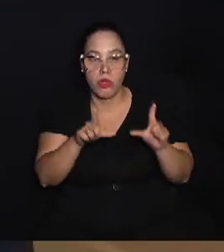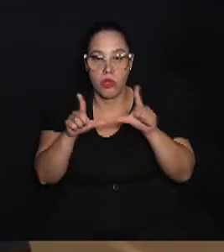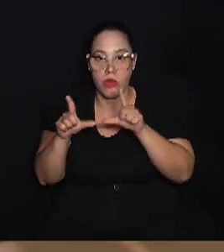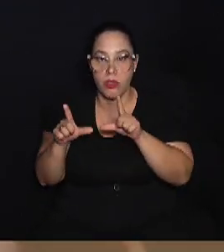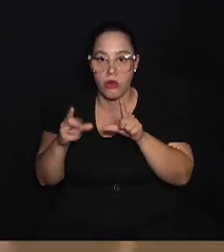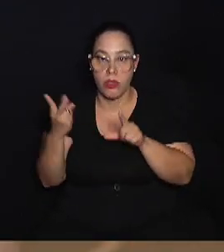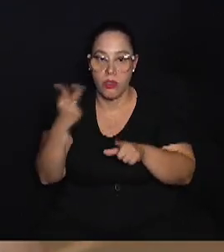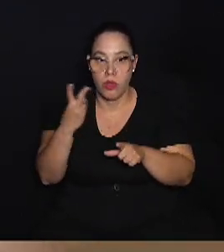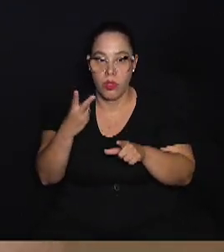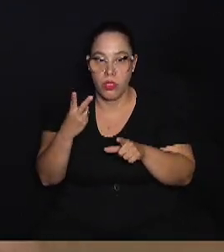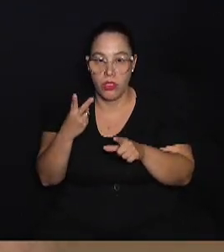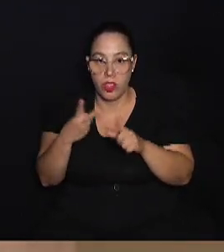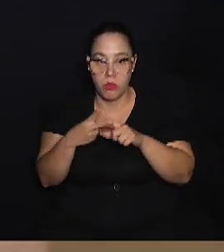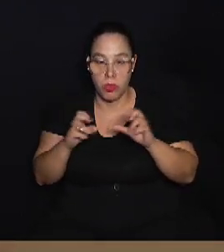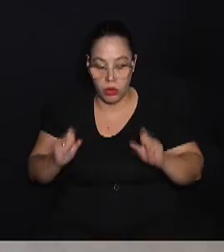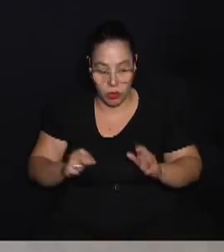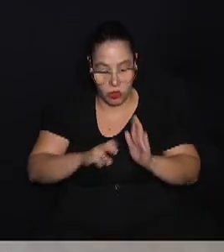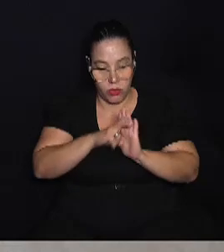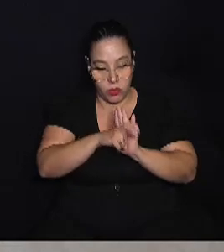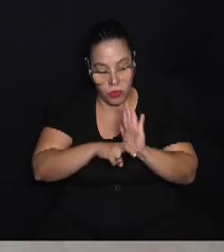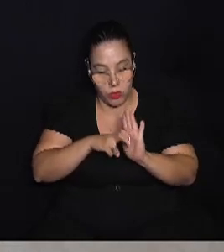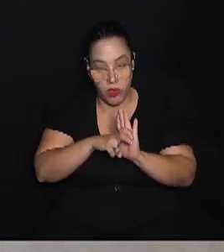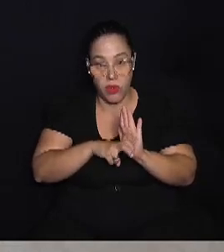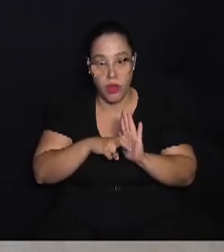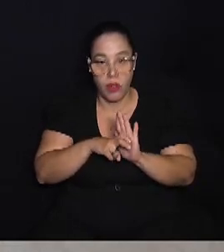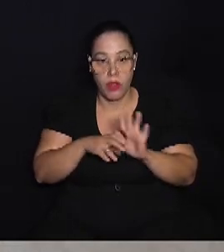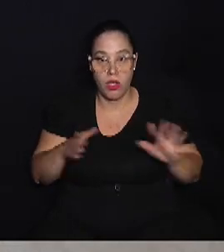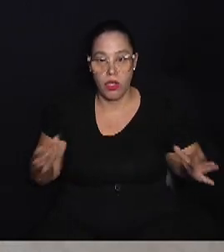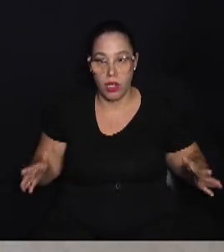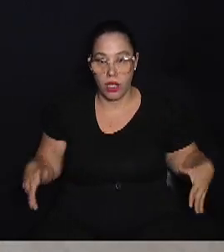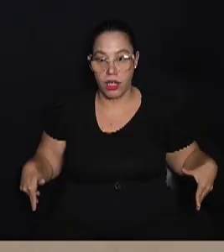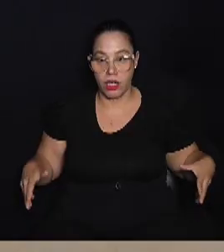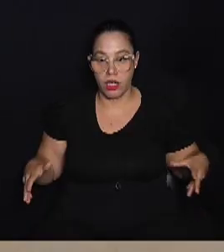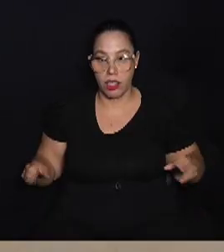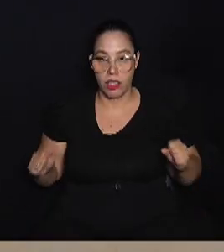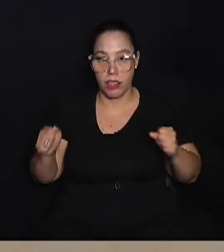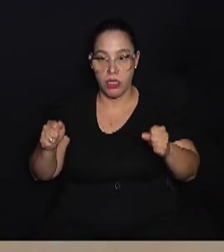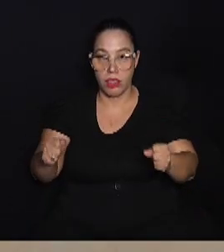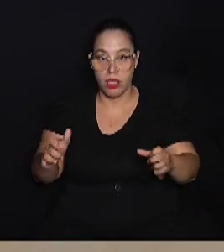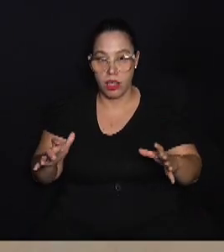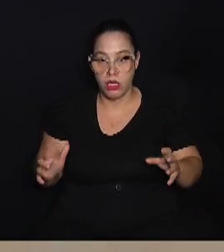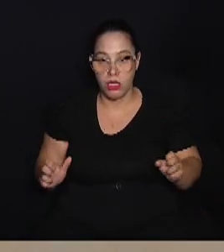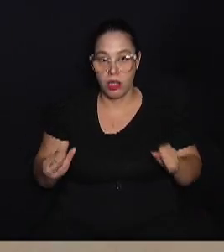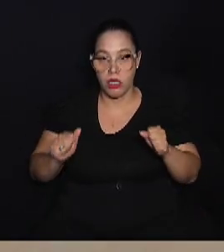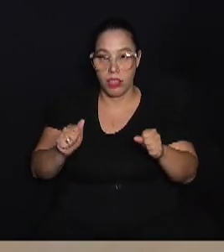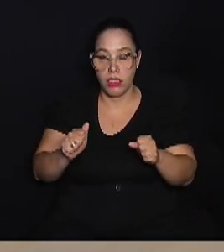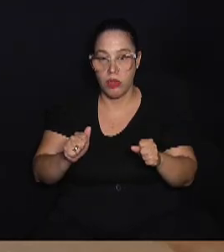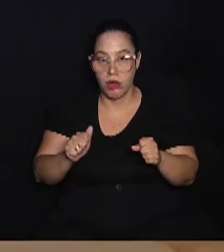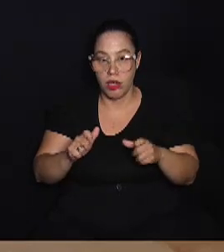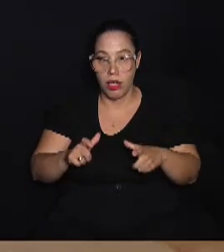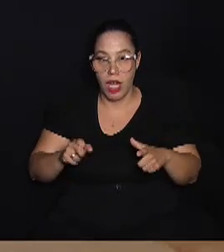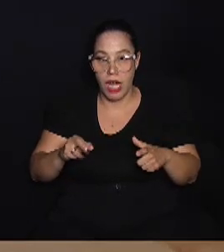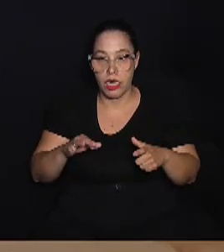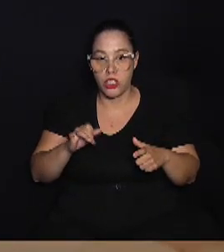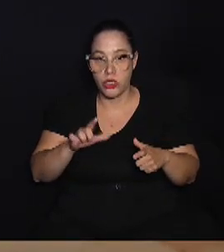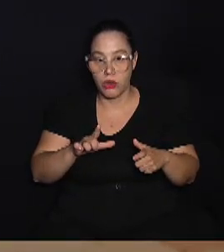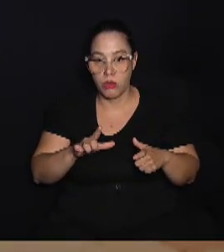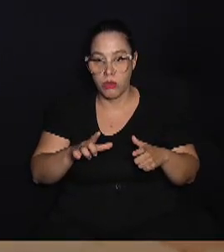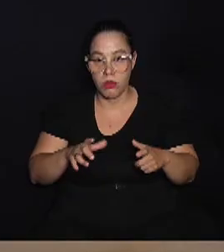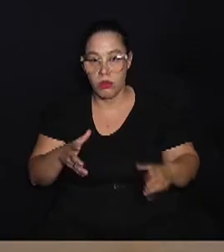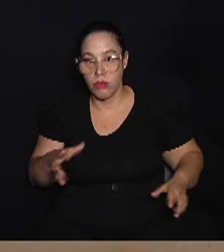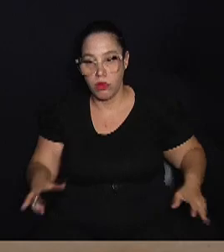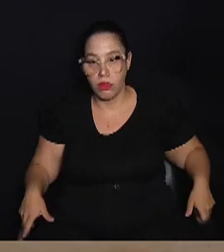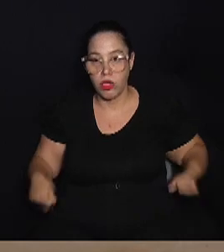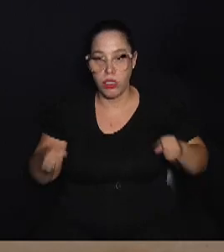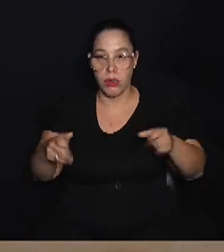2 tipos de cadeira. Que tem essa asa lateral, que a cadeira de ataque que a gente fala é a cadeira do atleta mais ágil, tem mais movimento, então ela